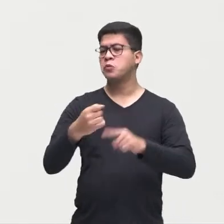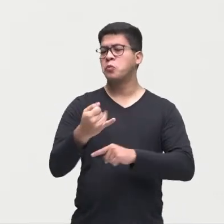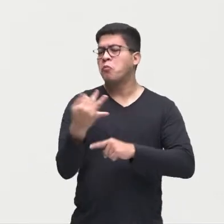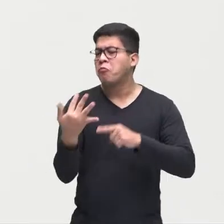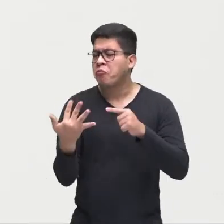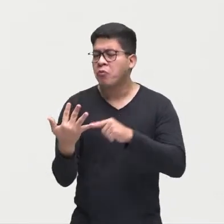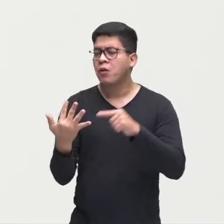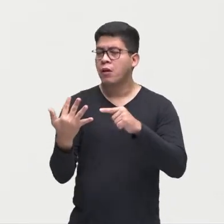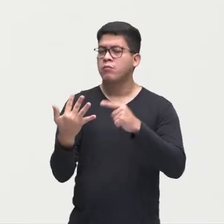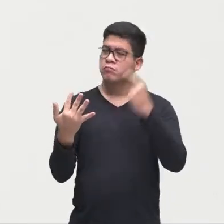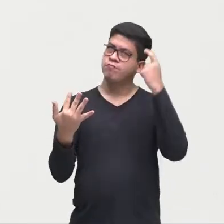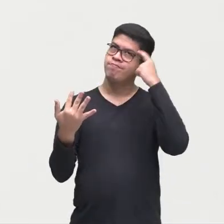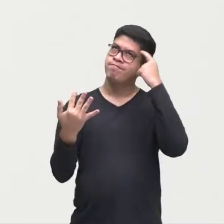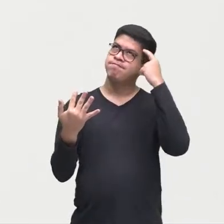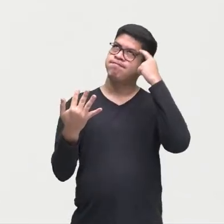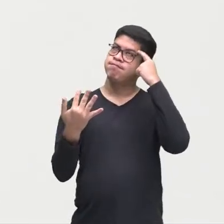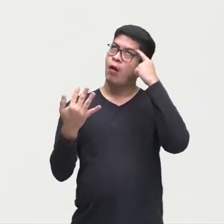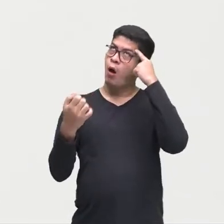contagem mentalmente, tá?